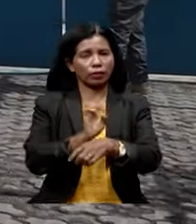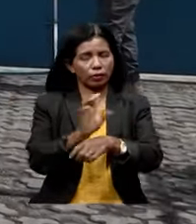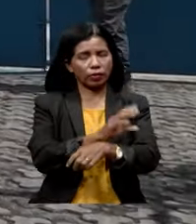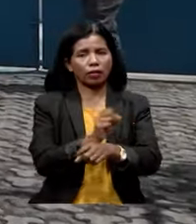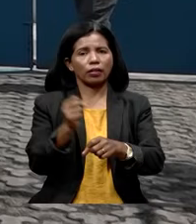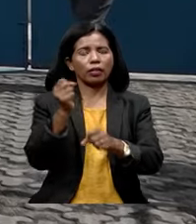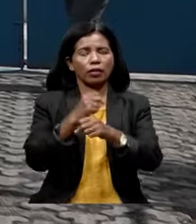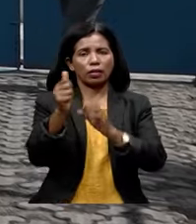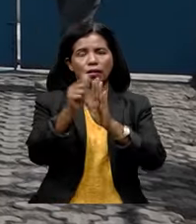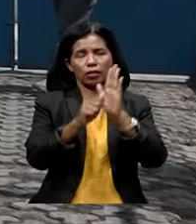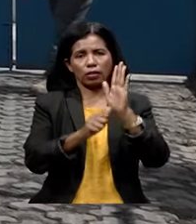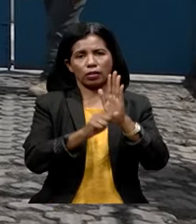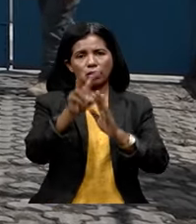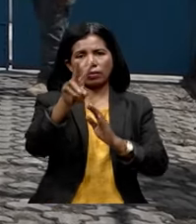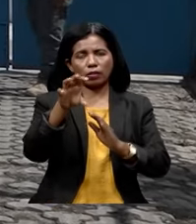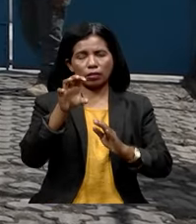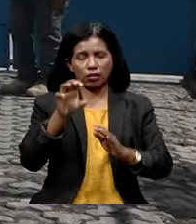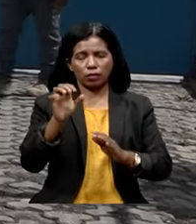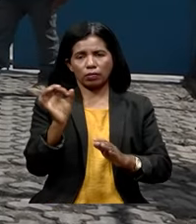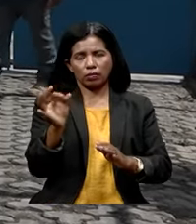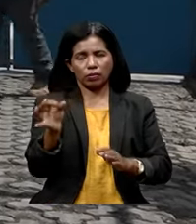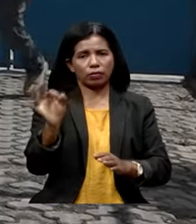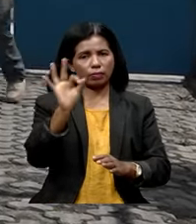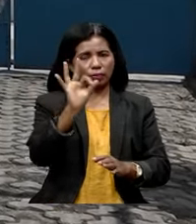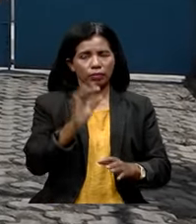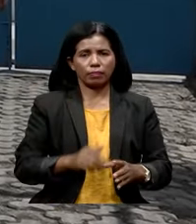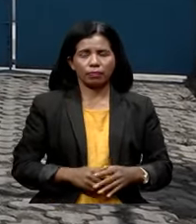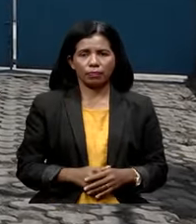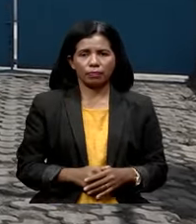previsto e artigo atos ruas e anu recensia. Agustinho da Costa, Romualdo Neves, Ziemen.